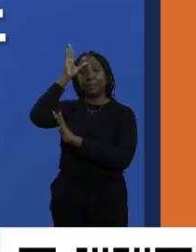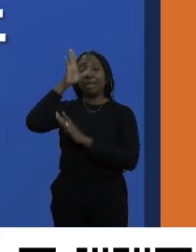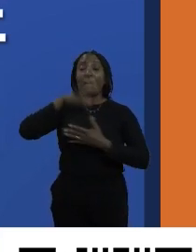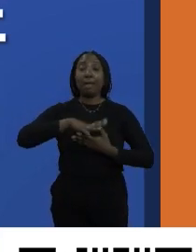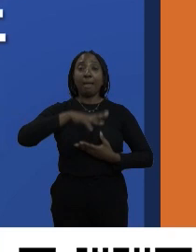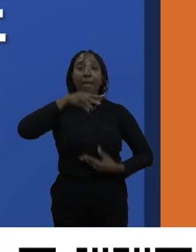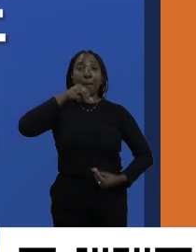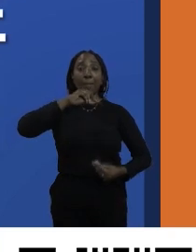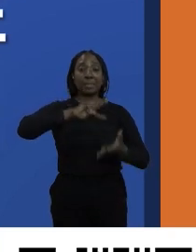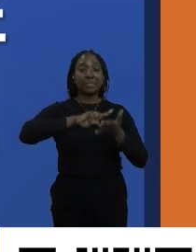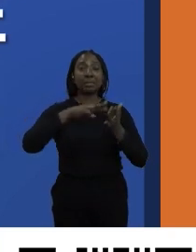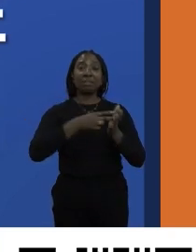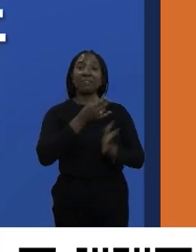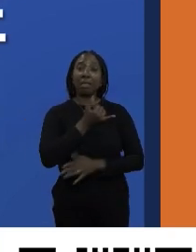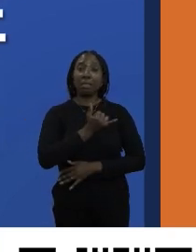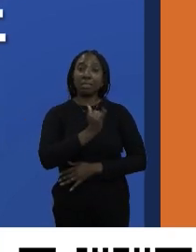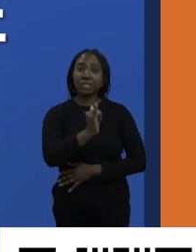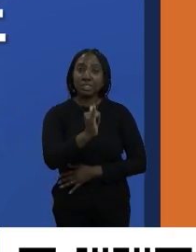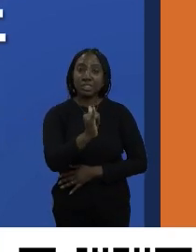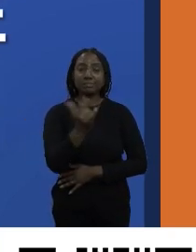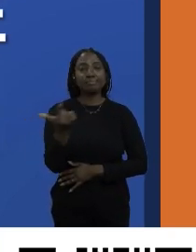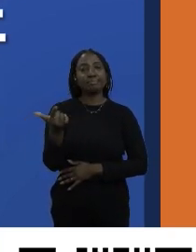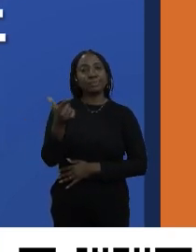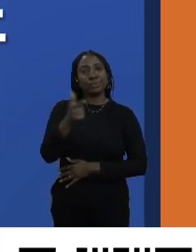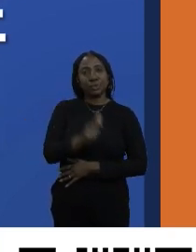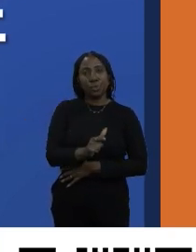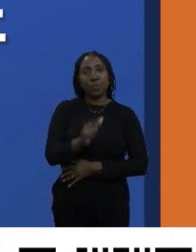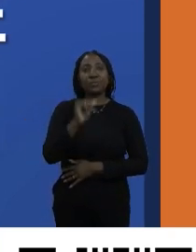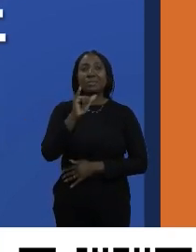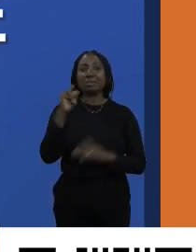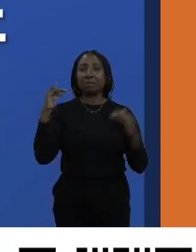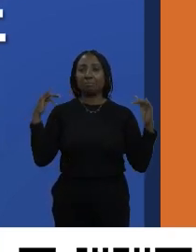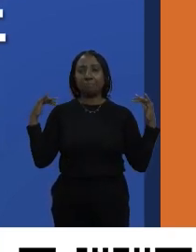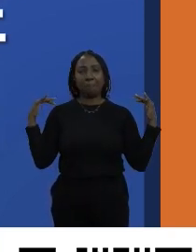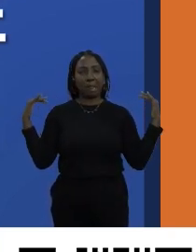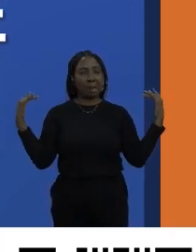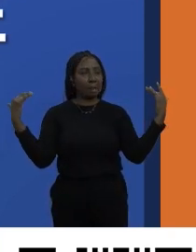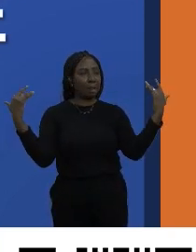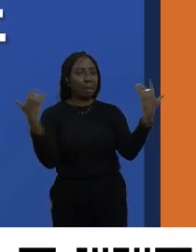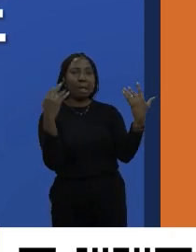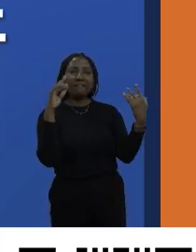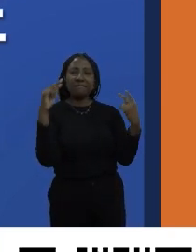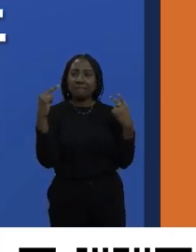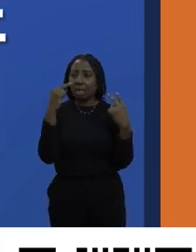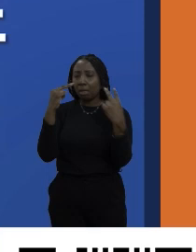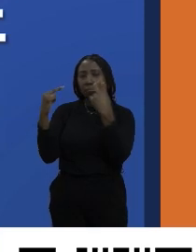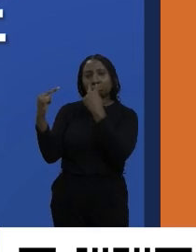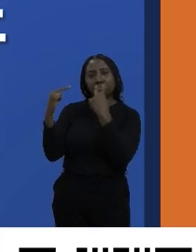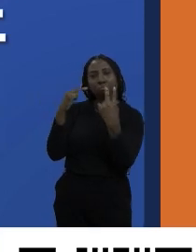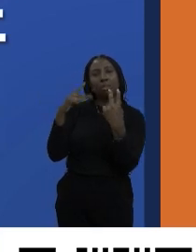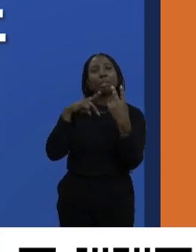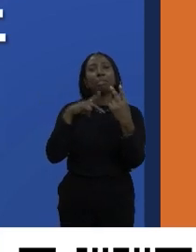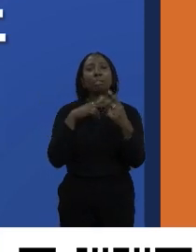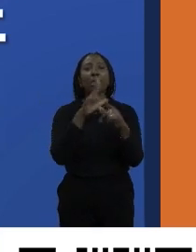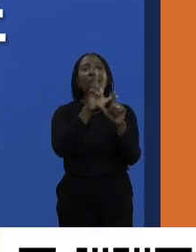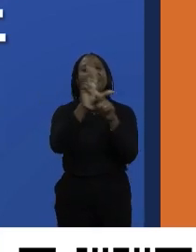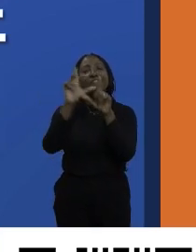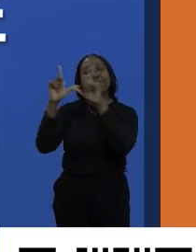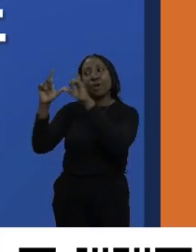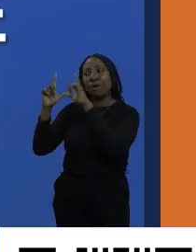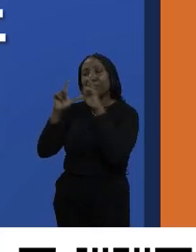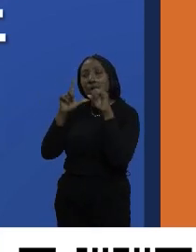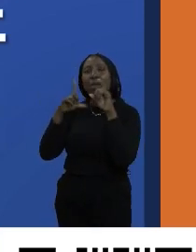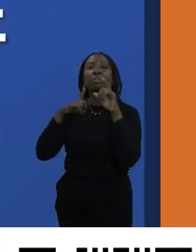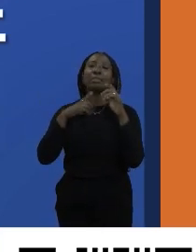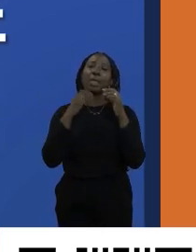alma é energia, de novo. Aqui em volta da gente hoje, se a gente pudesse fazer uma medida, tirar uma foto, ia aparecer muita energia boa